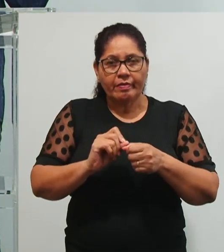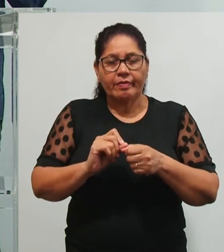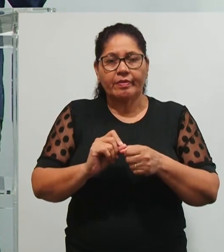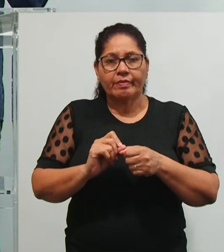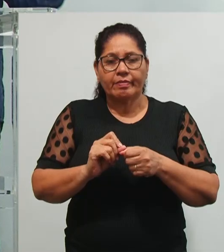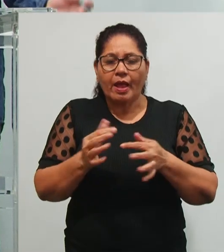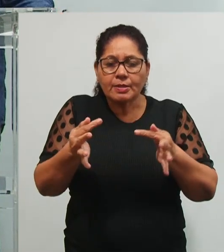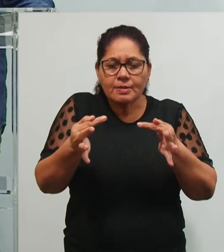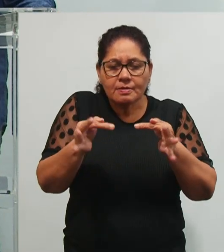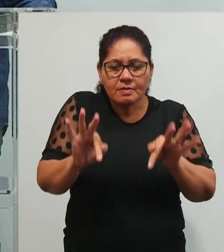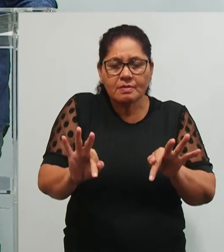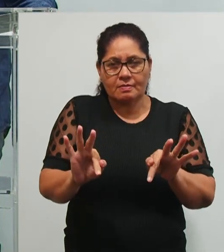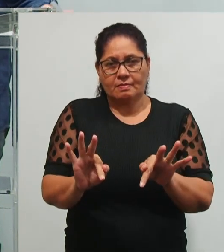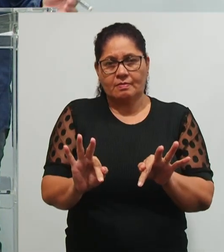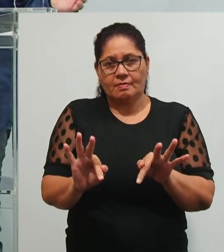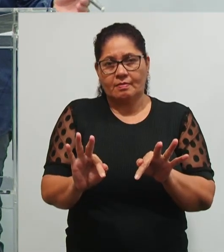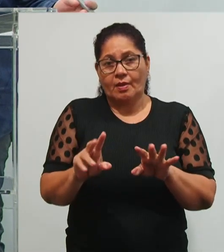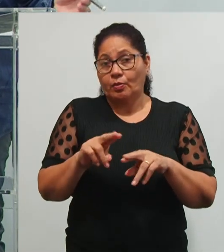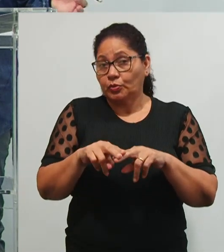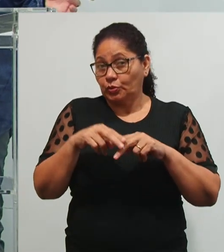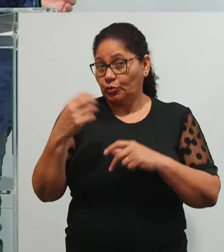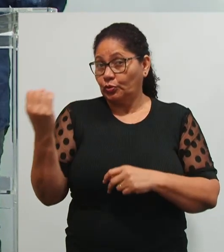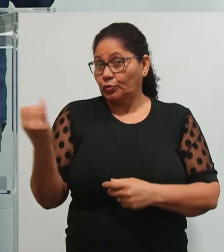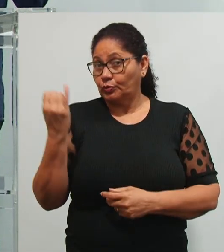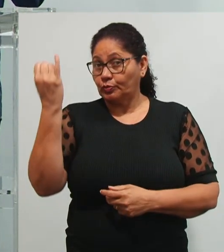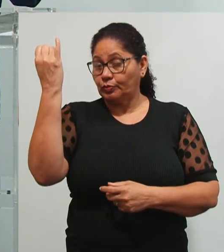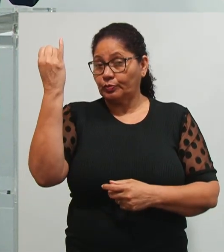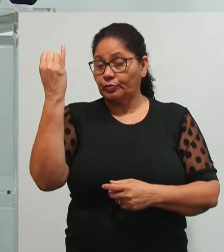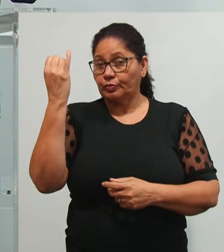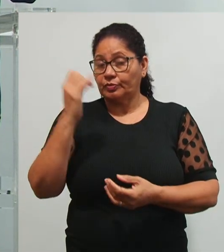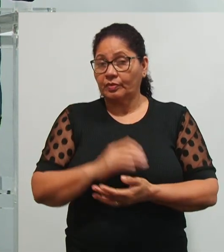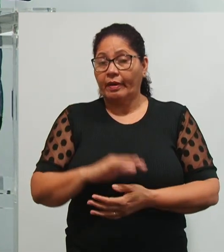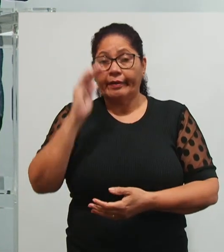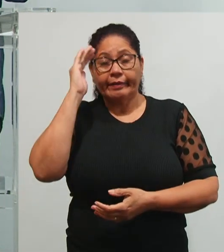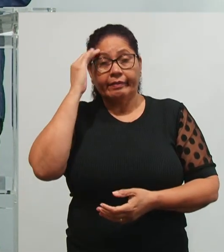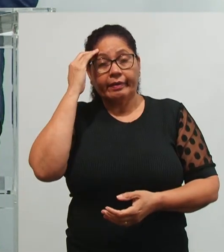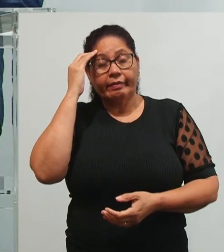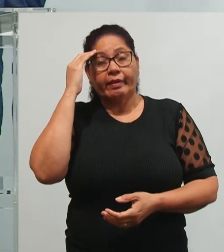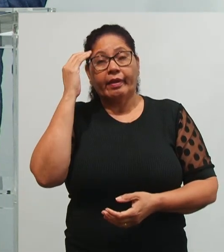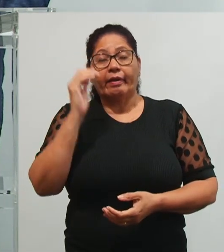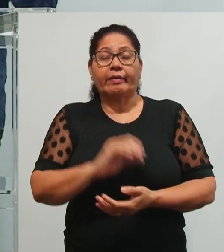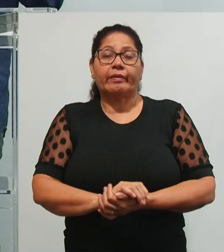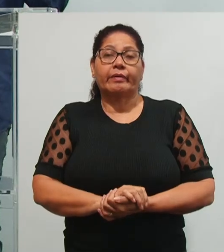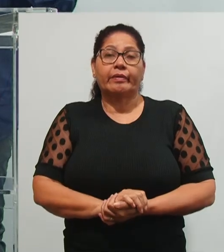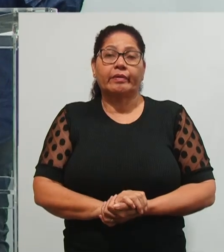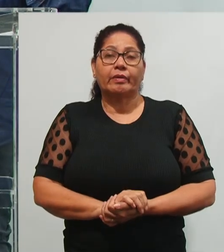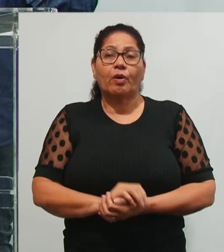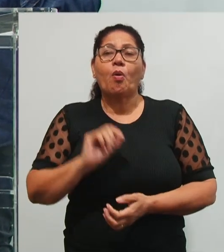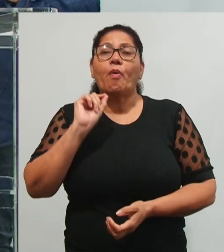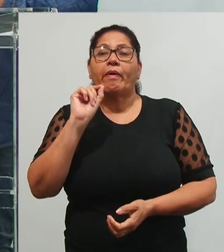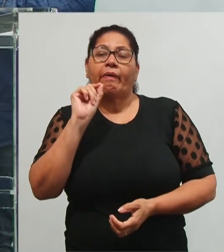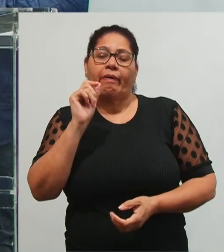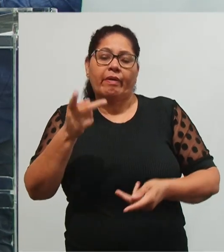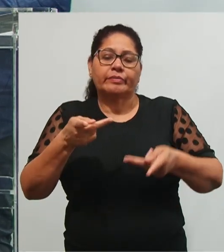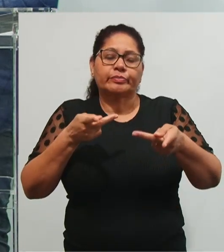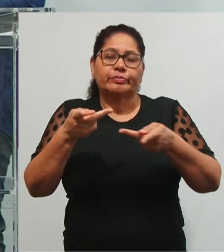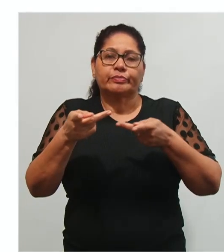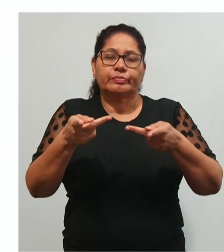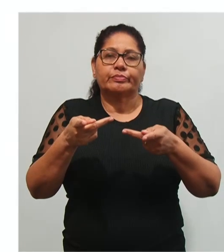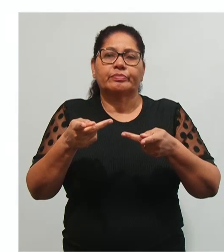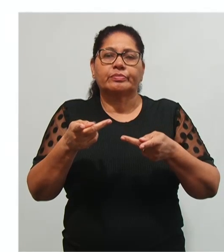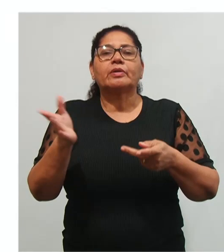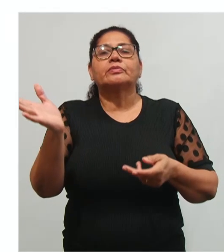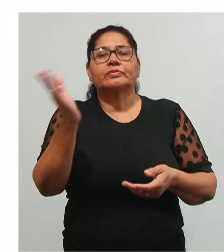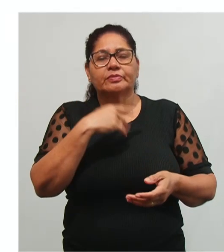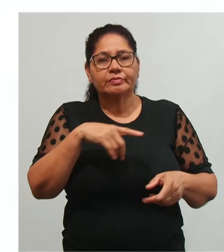mais simples, né? Então, por isso que é importante a gente entender um pouquinho do que é projeto. Por isso que